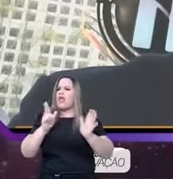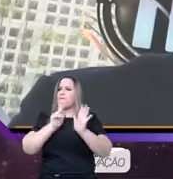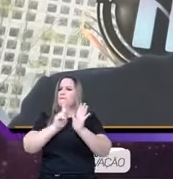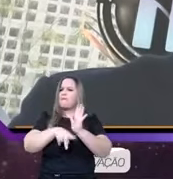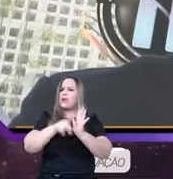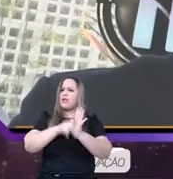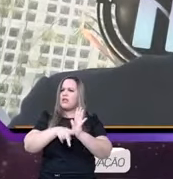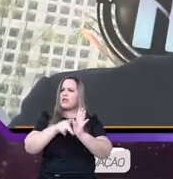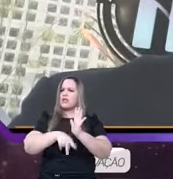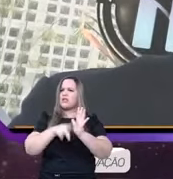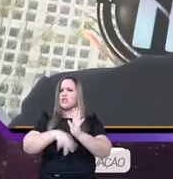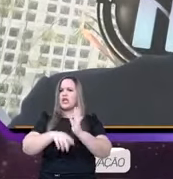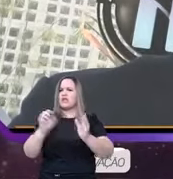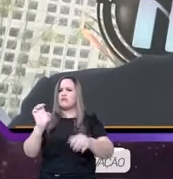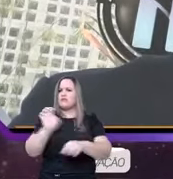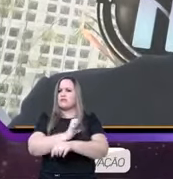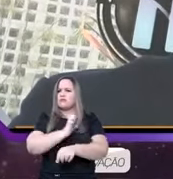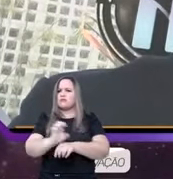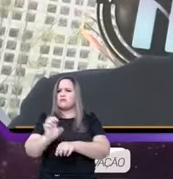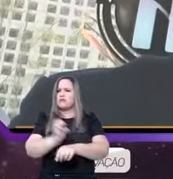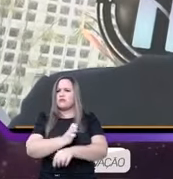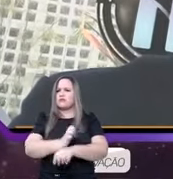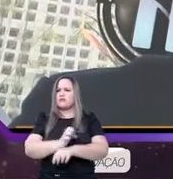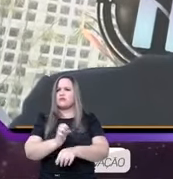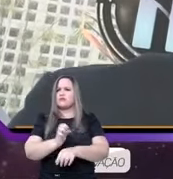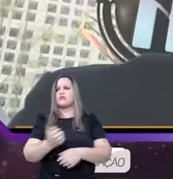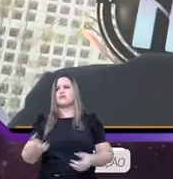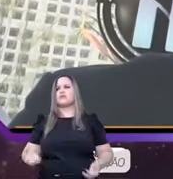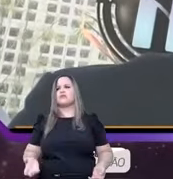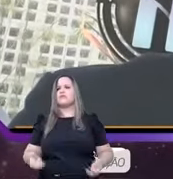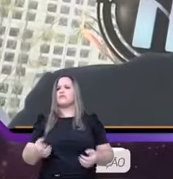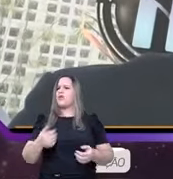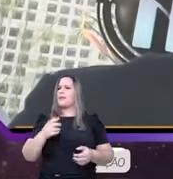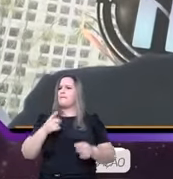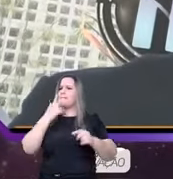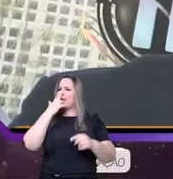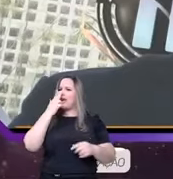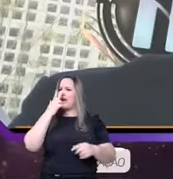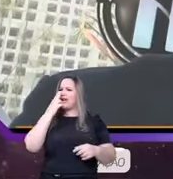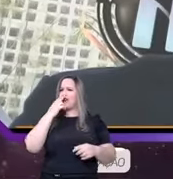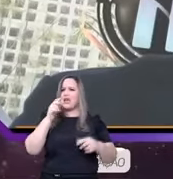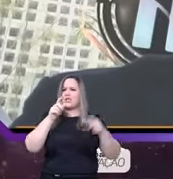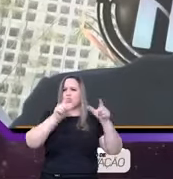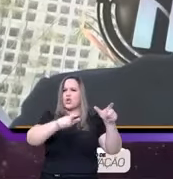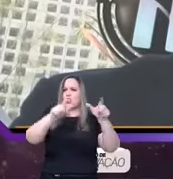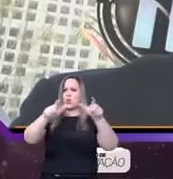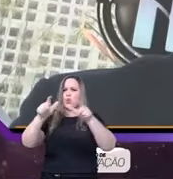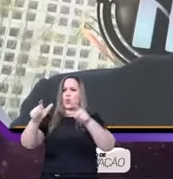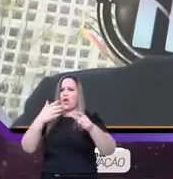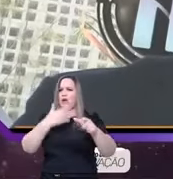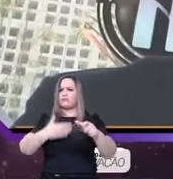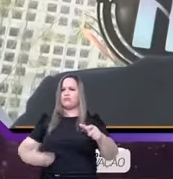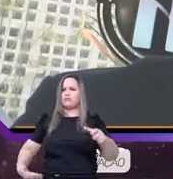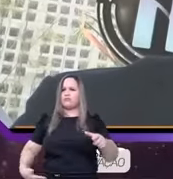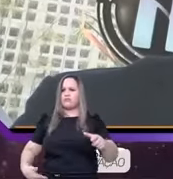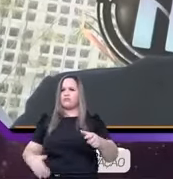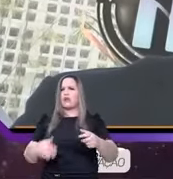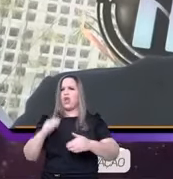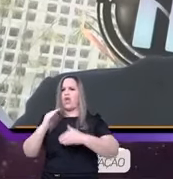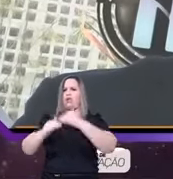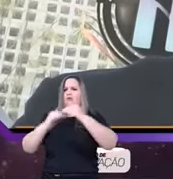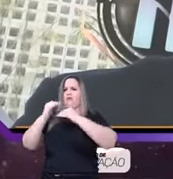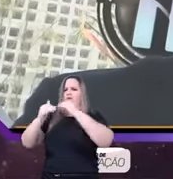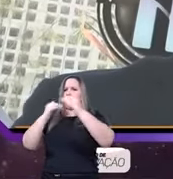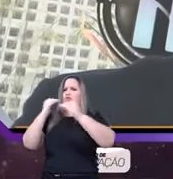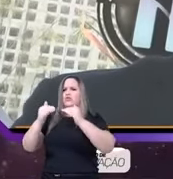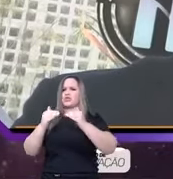que nenhuma instituição tem condições de evoluir sem algum tipo de método